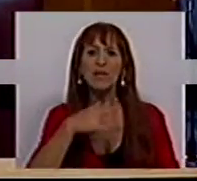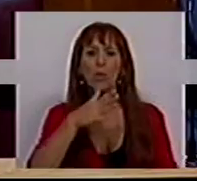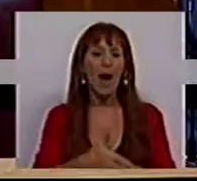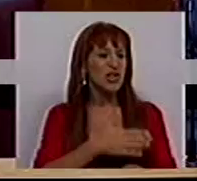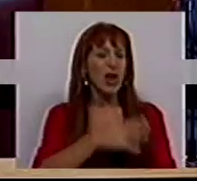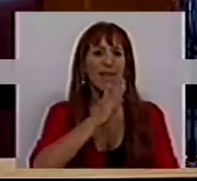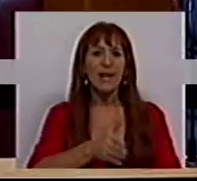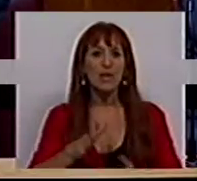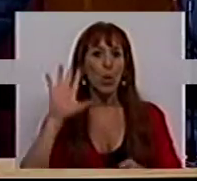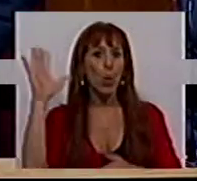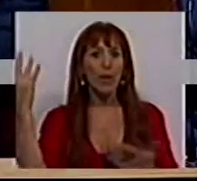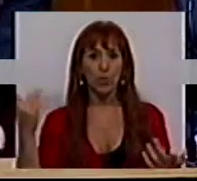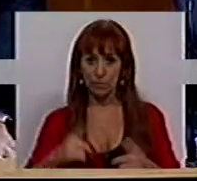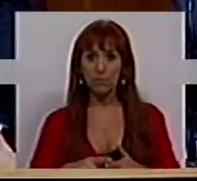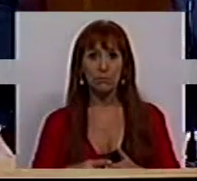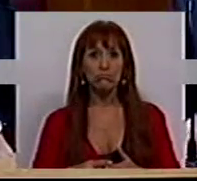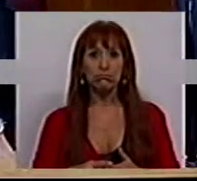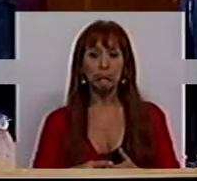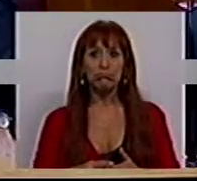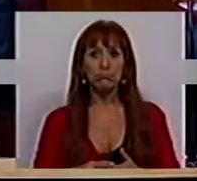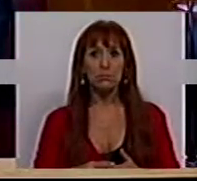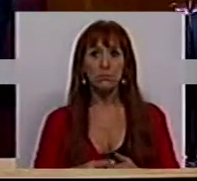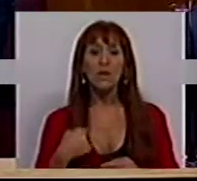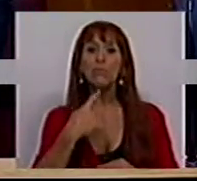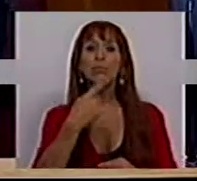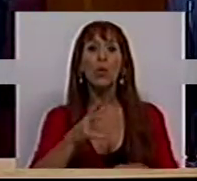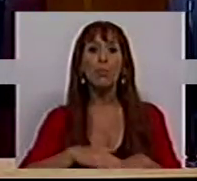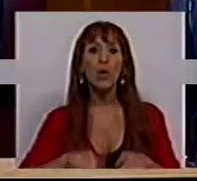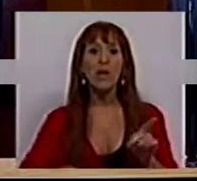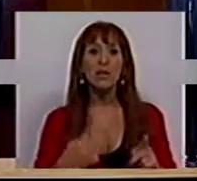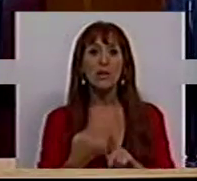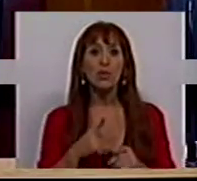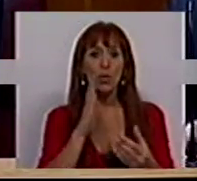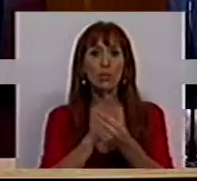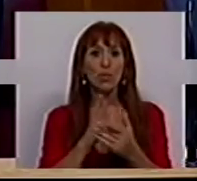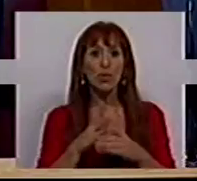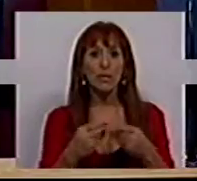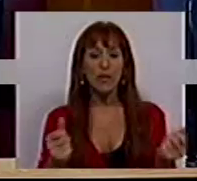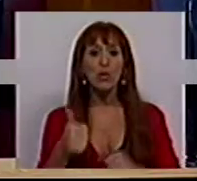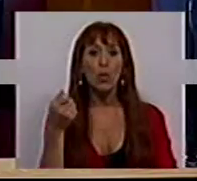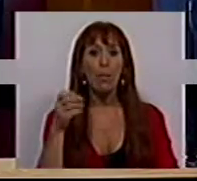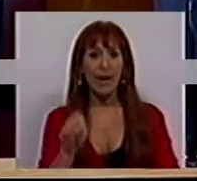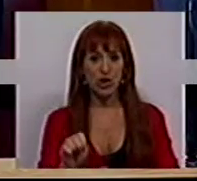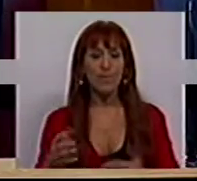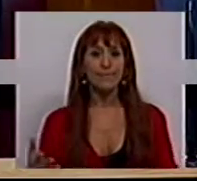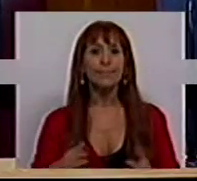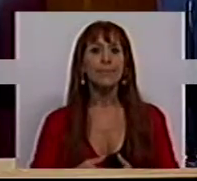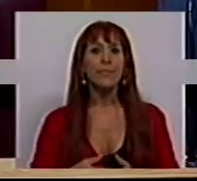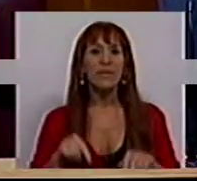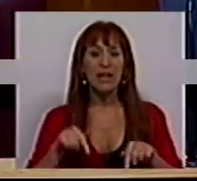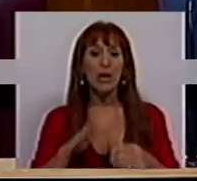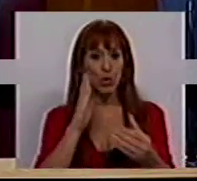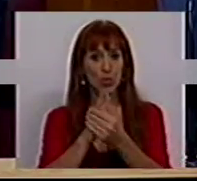disse quando me pronunciei sobre a questão do processo de resolução do BES.